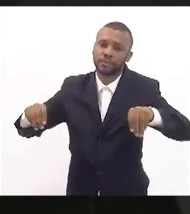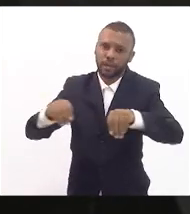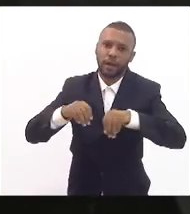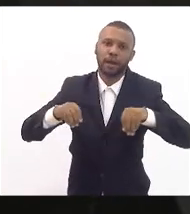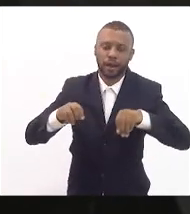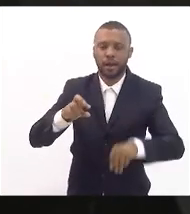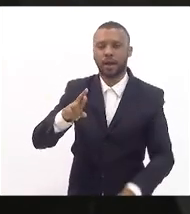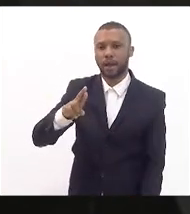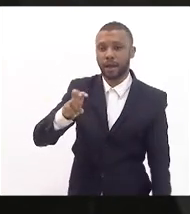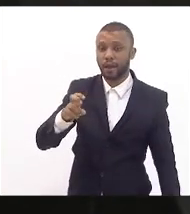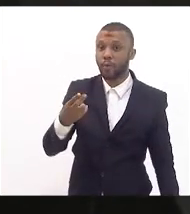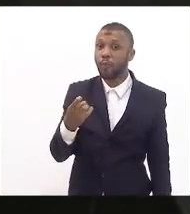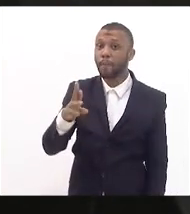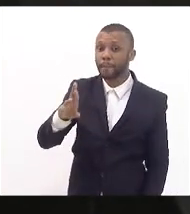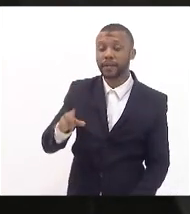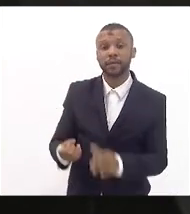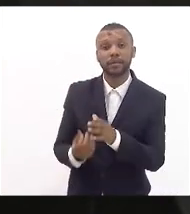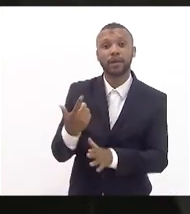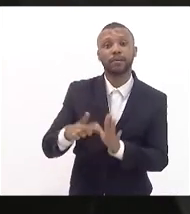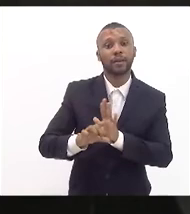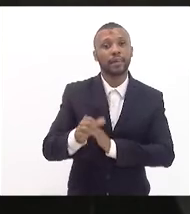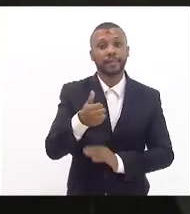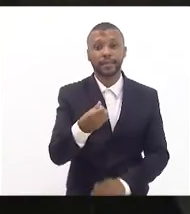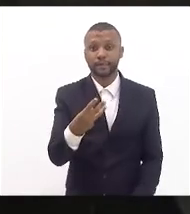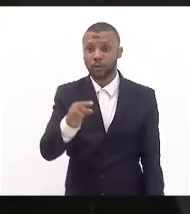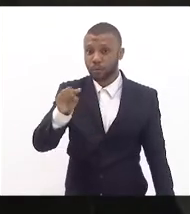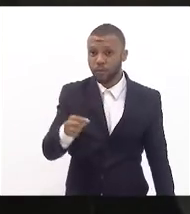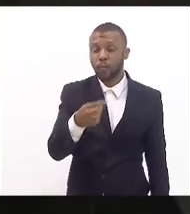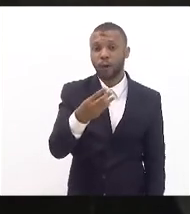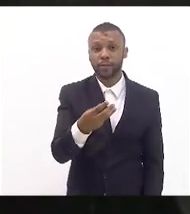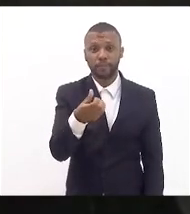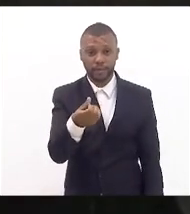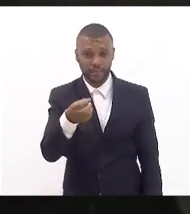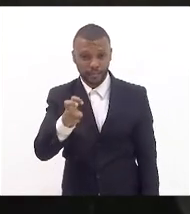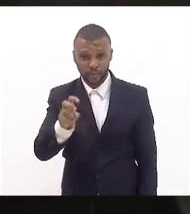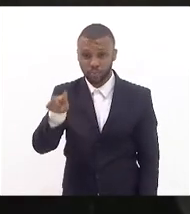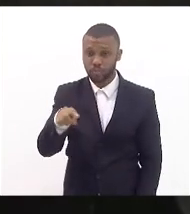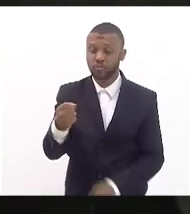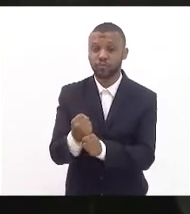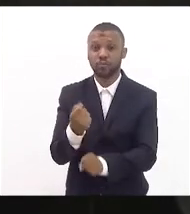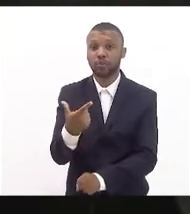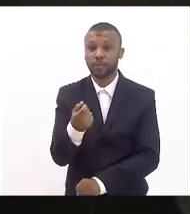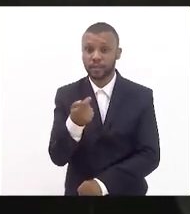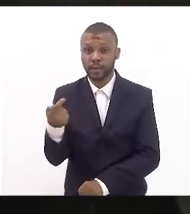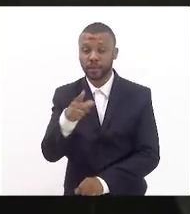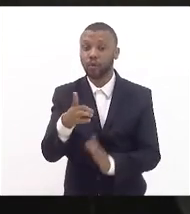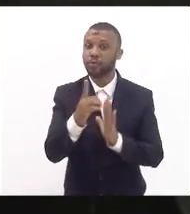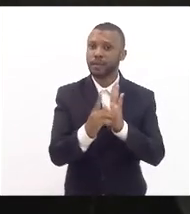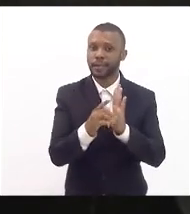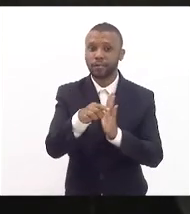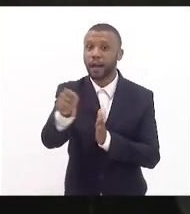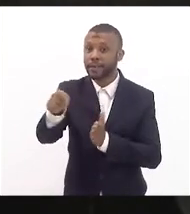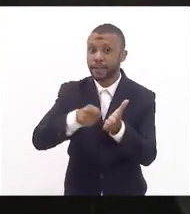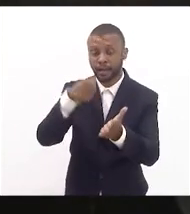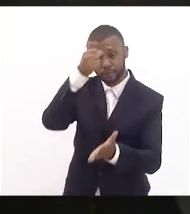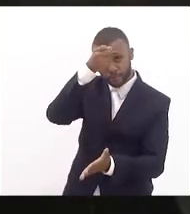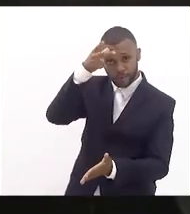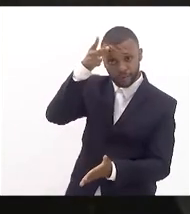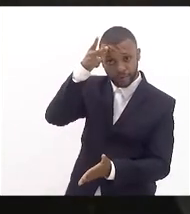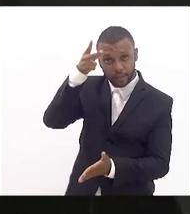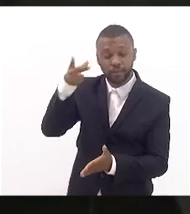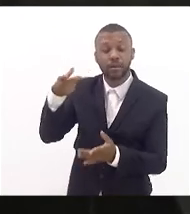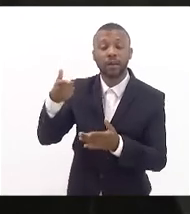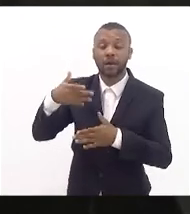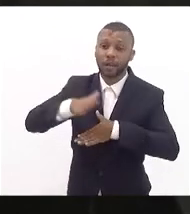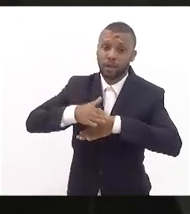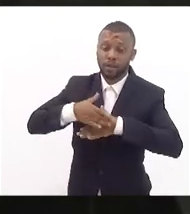instituída pela Lei 13.465, de 2017. Está aqui o decreto assinado pelo prefeito e por